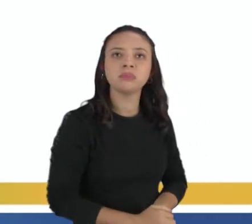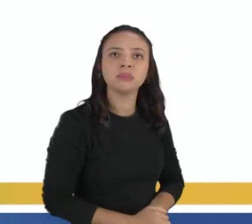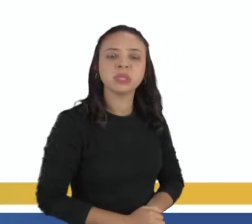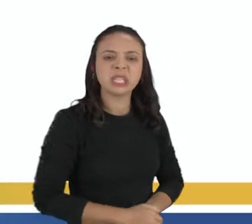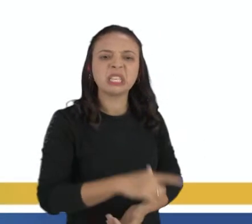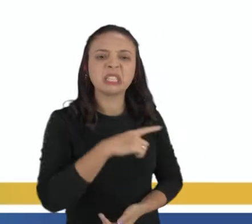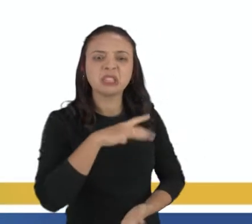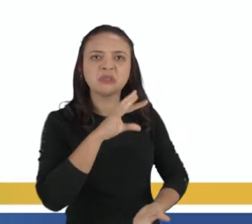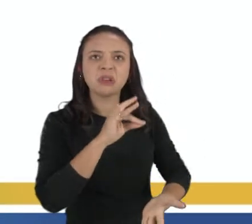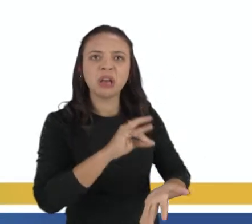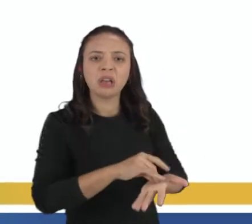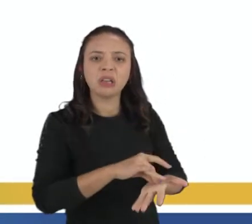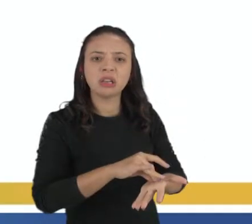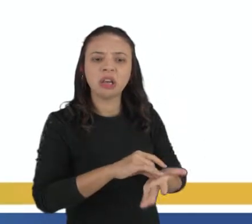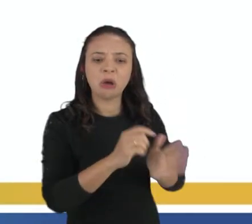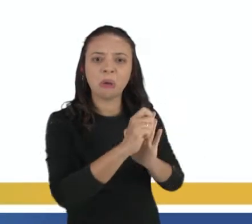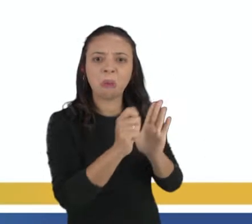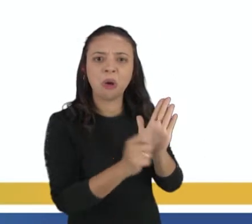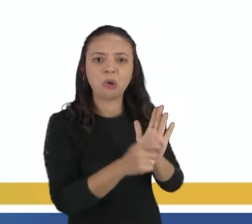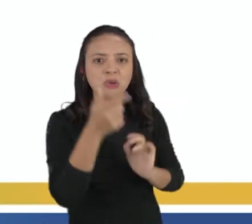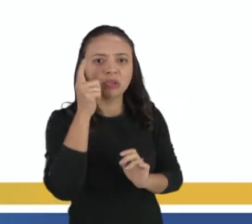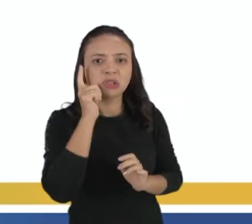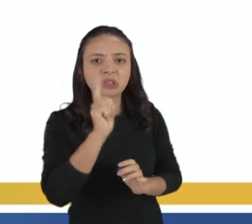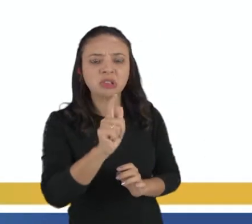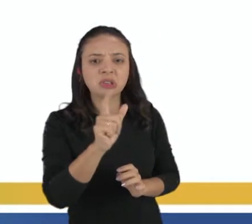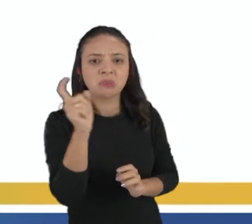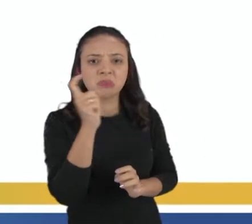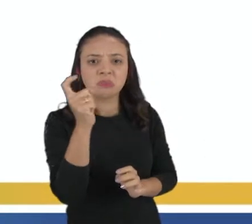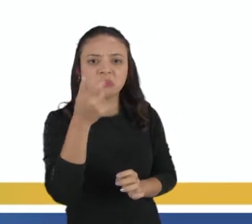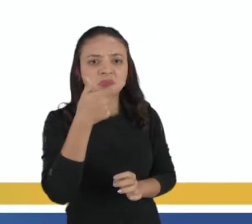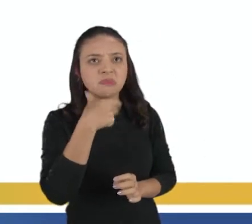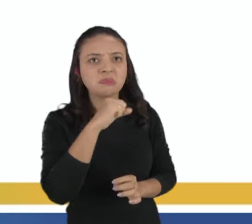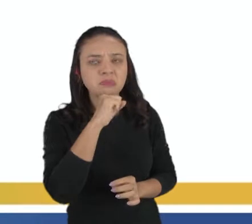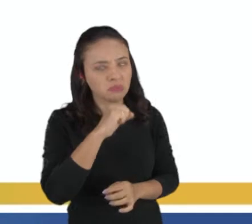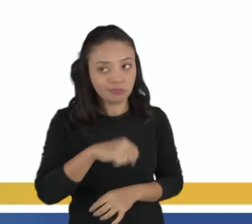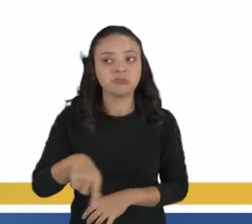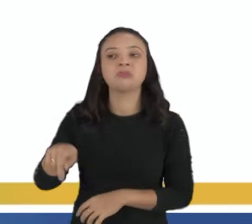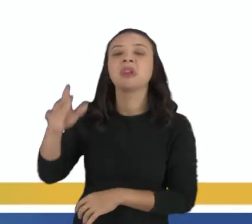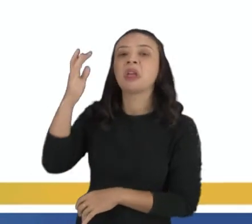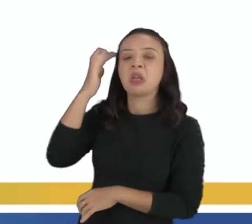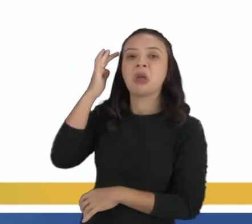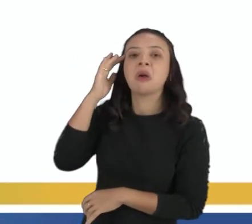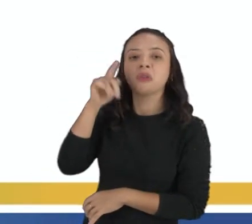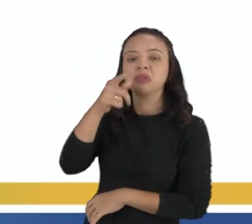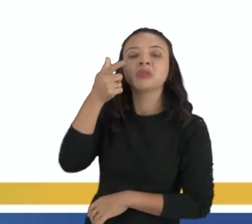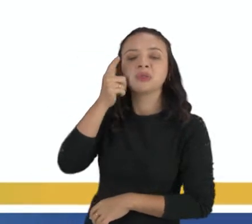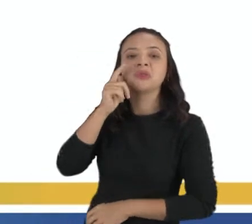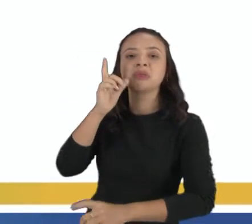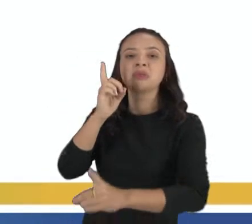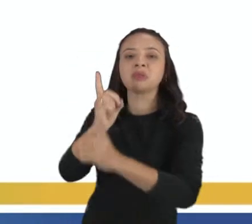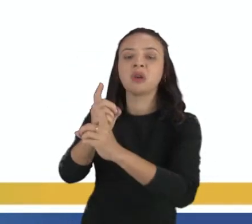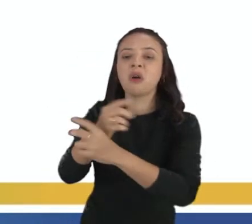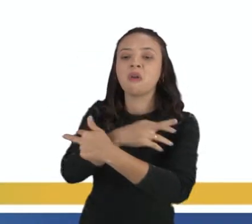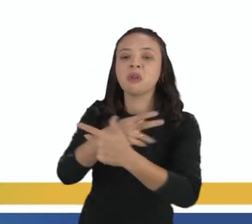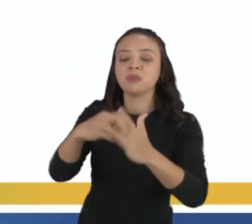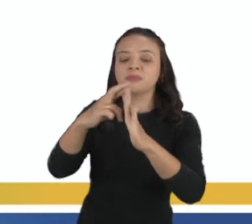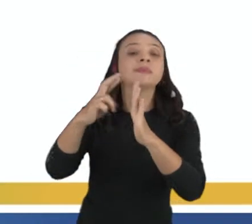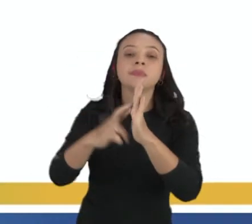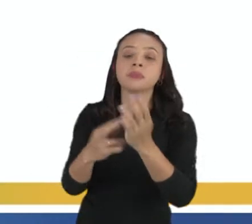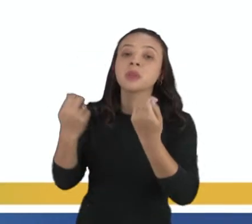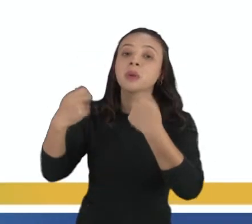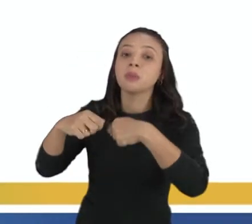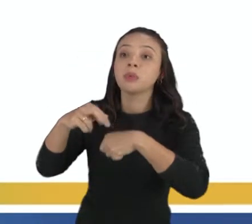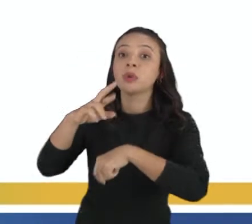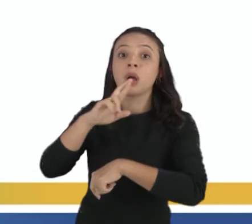um algoritmo para enganar os pais? Você é filho, com certeza encontrará uma sequência finita de regras que